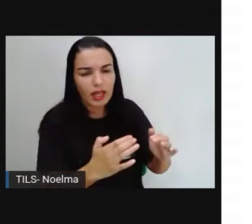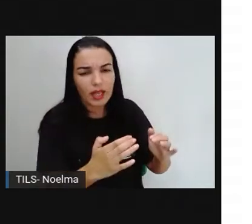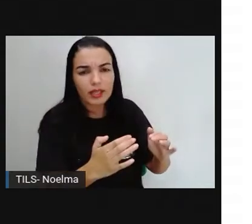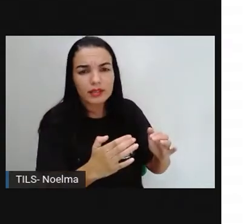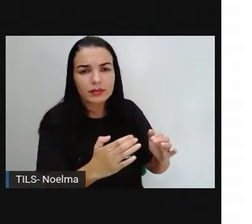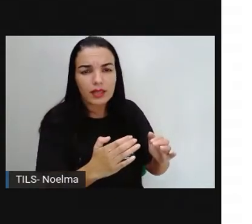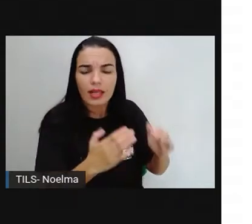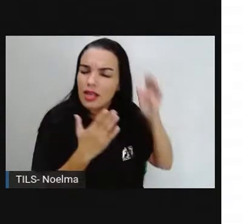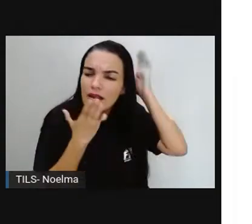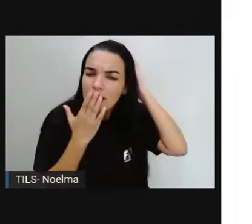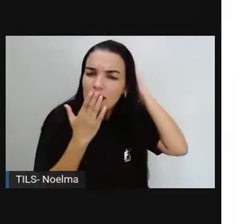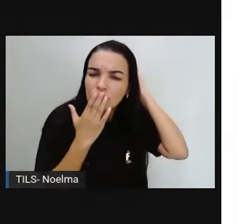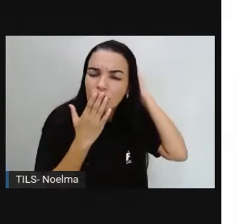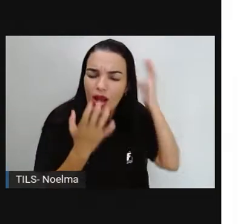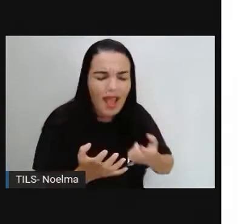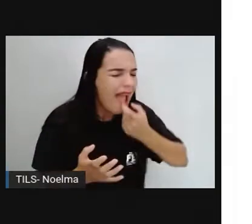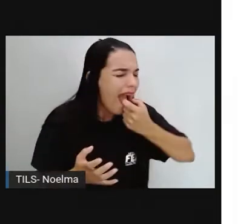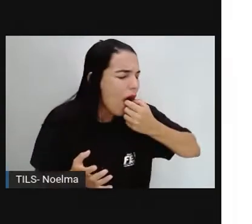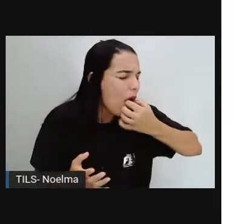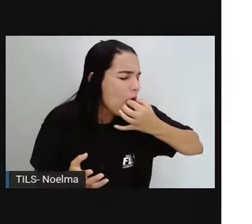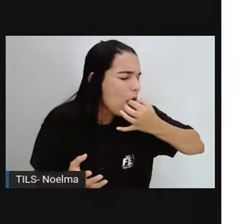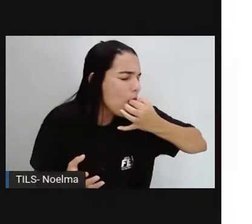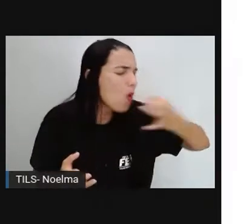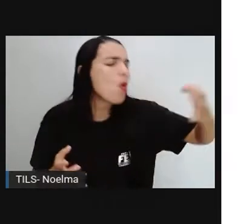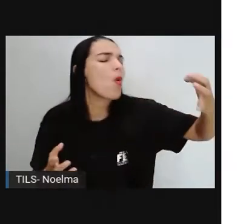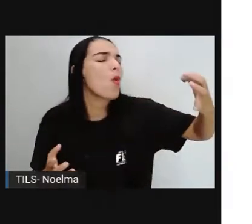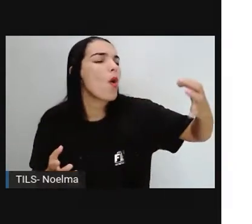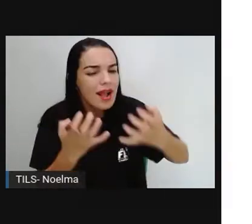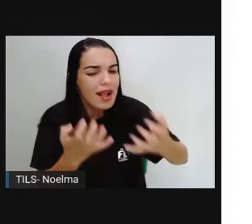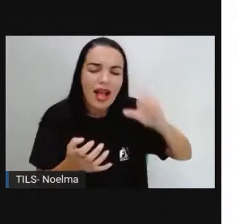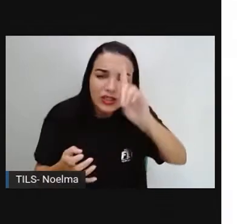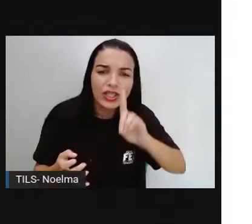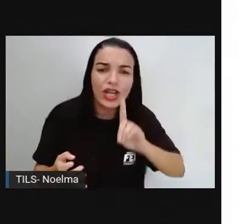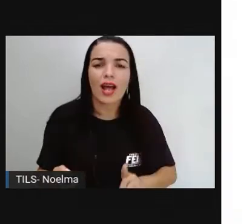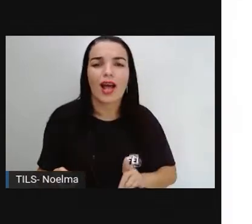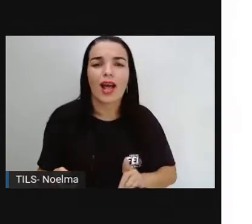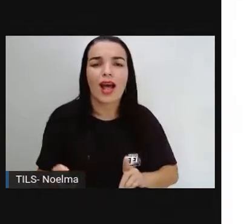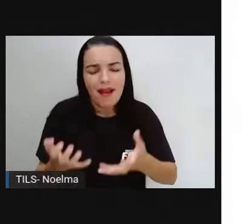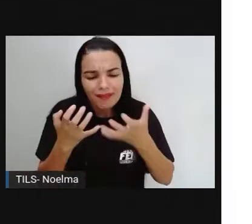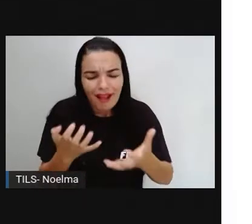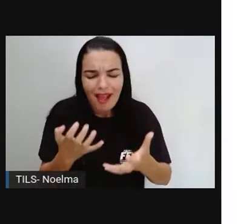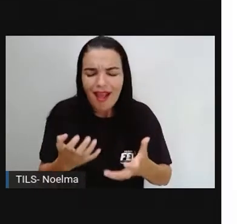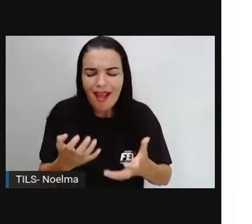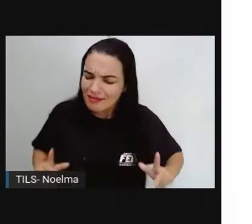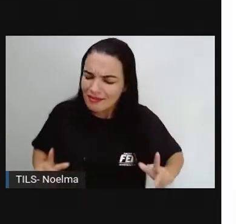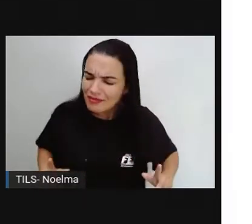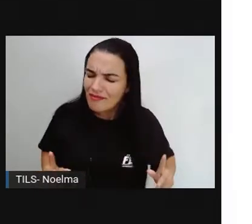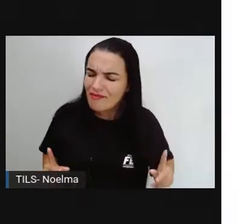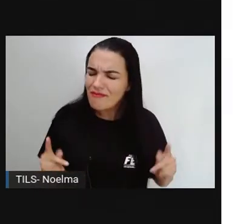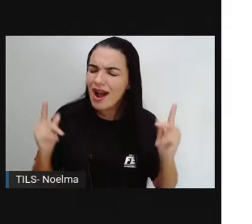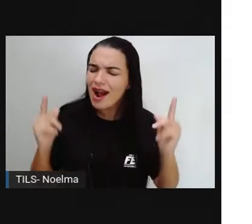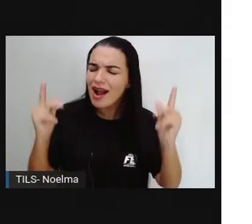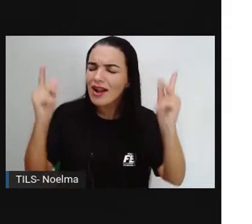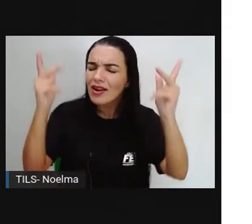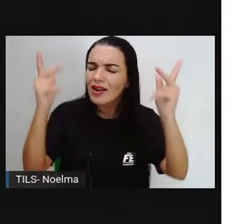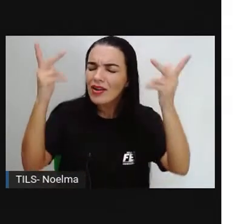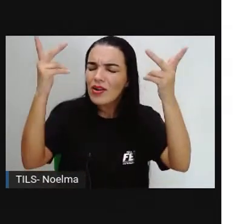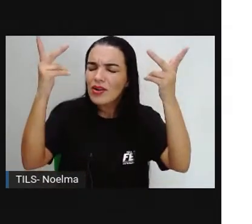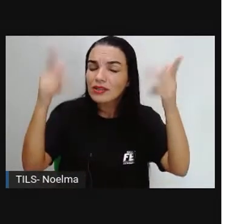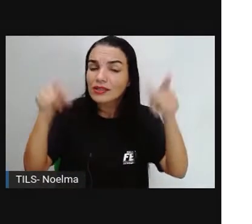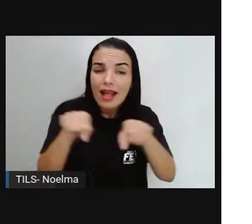quer apito, índio quer direitos, quer valorização.